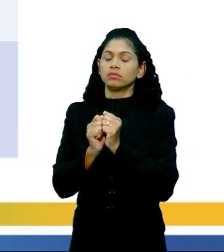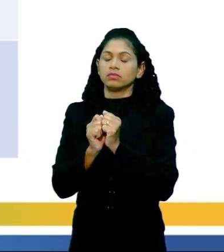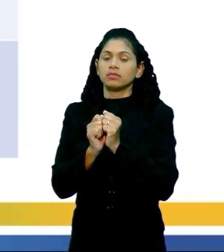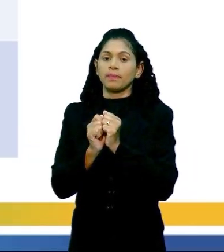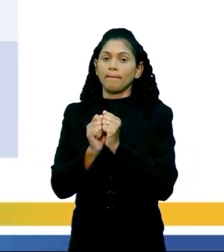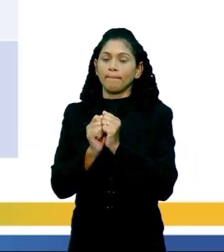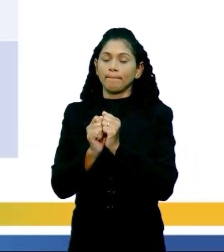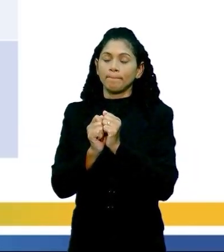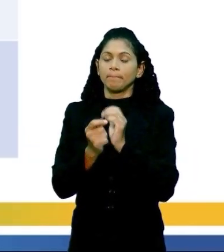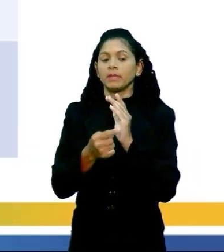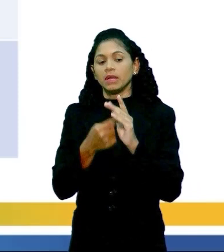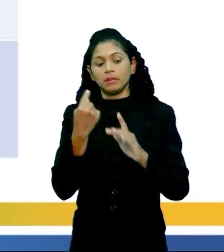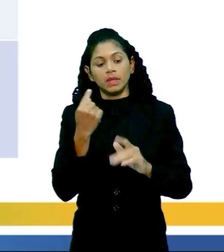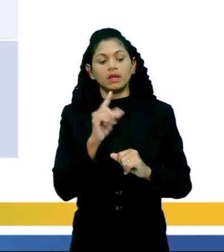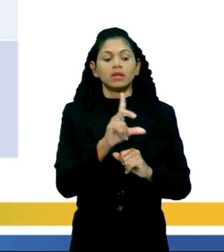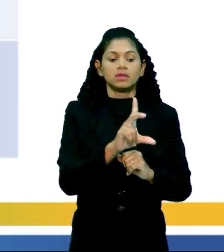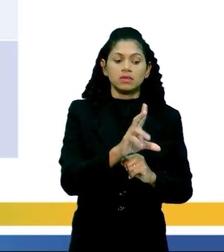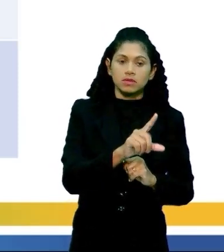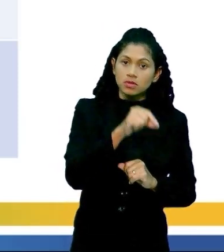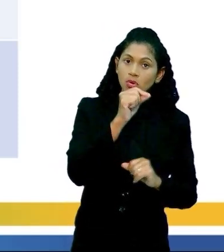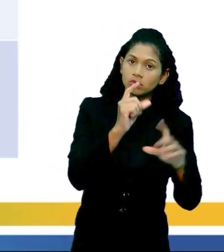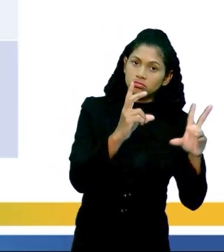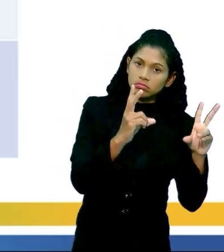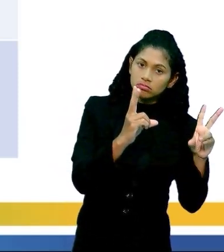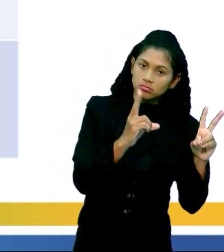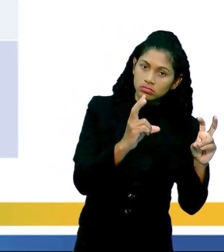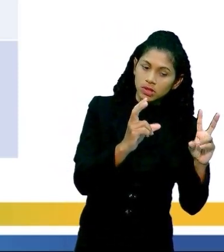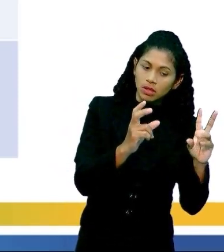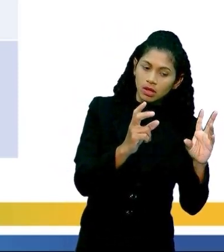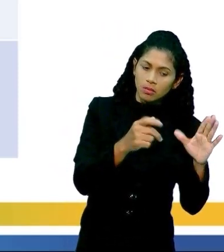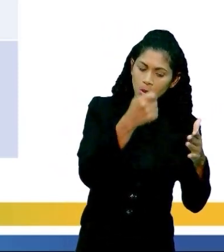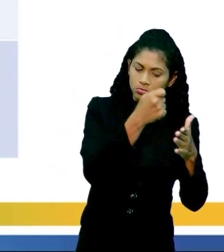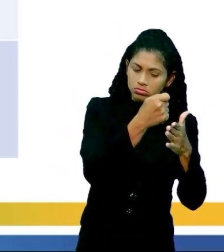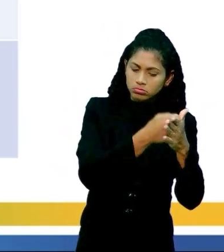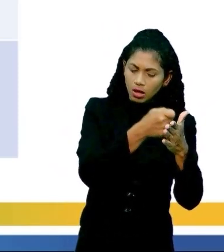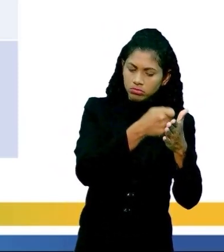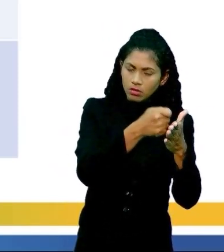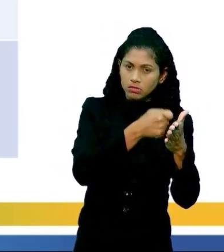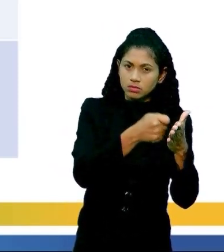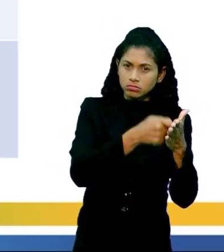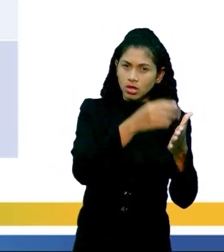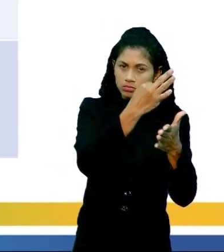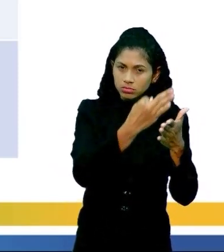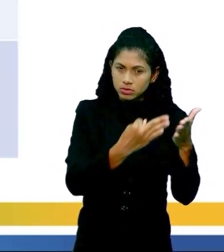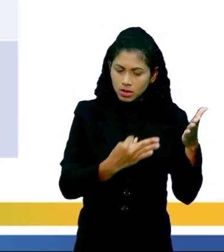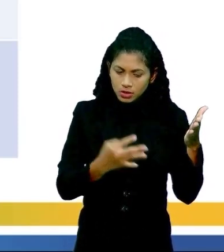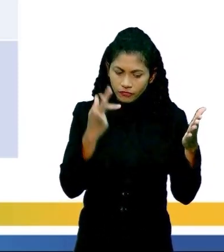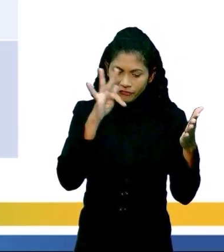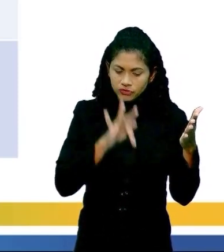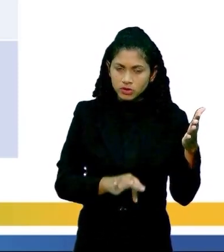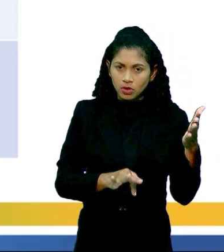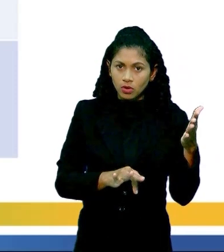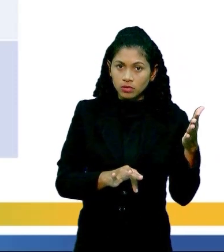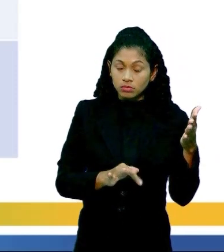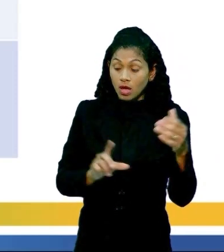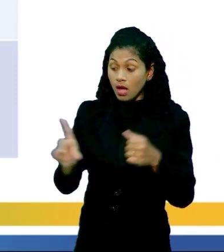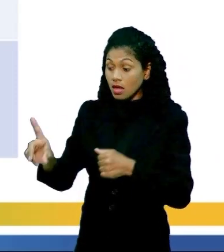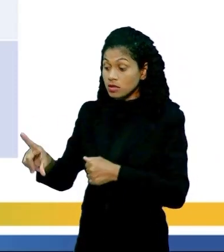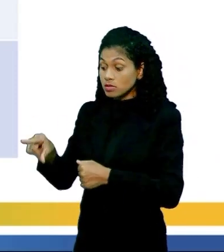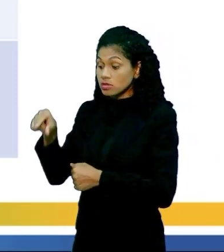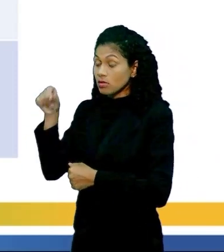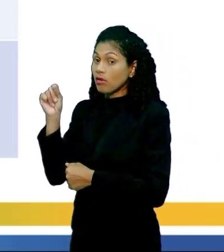O tema ajuda a manter foco no assunto, né? Como eu estava falando aí. Tanto introdução como desenvolvimento,